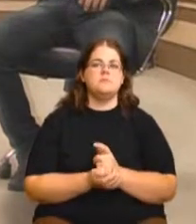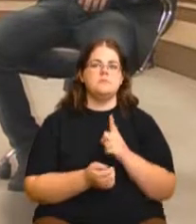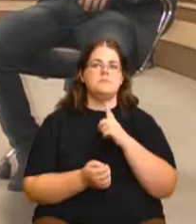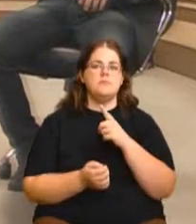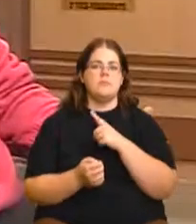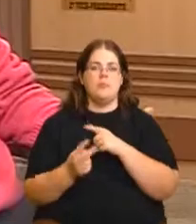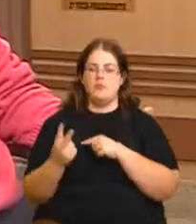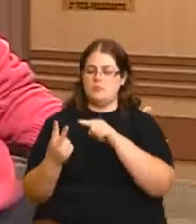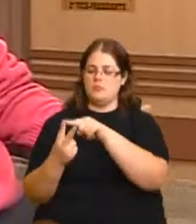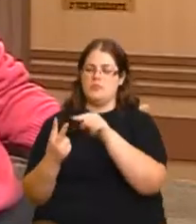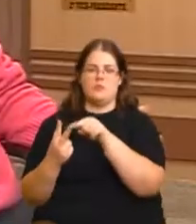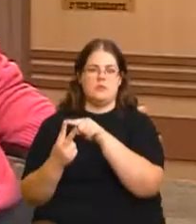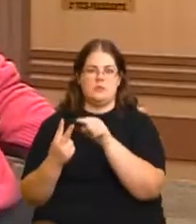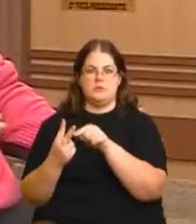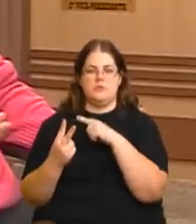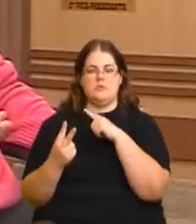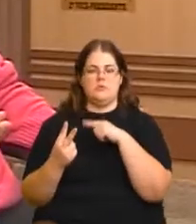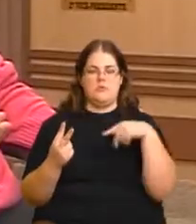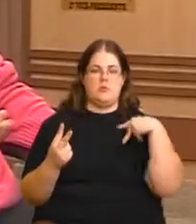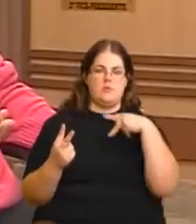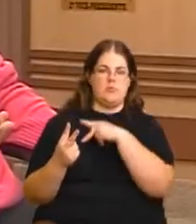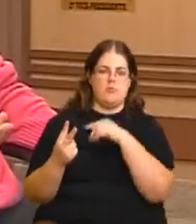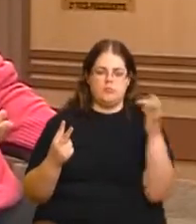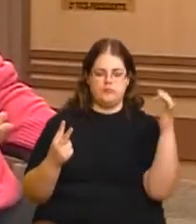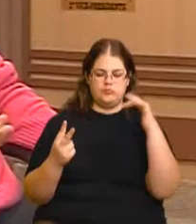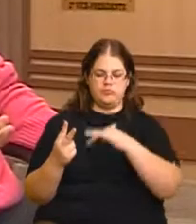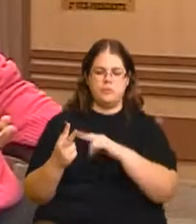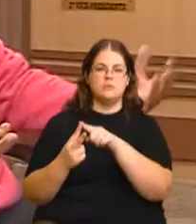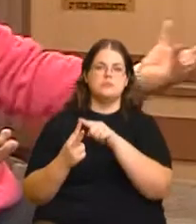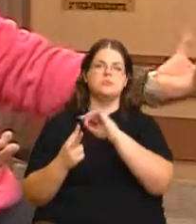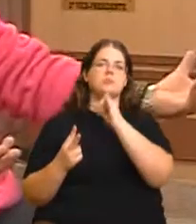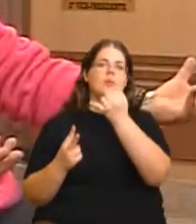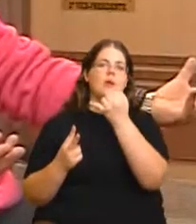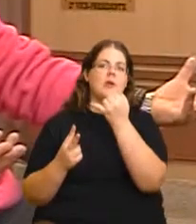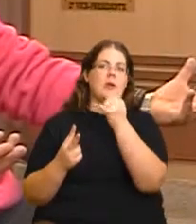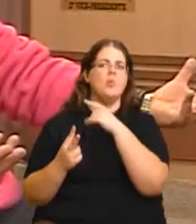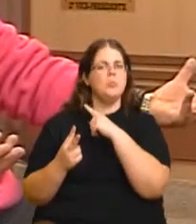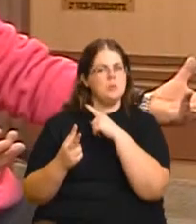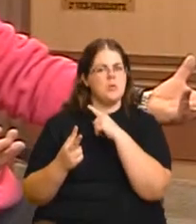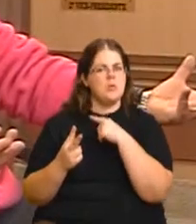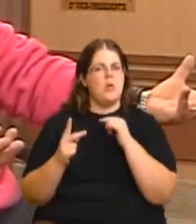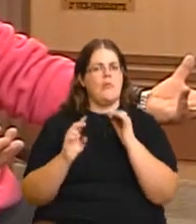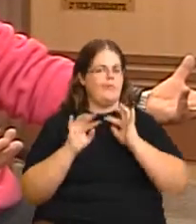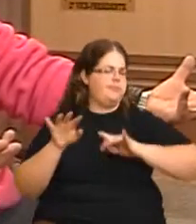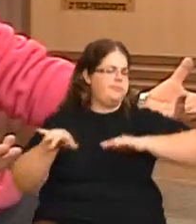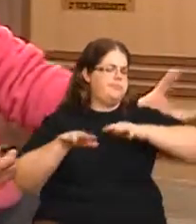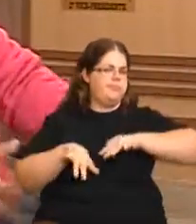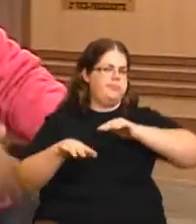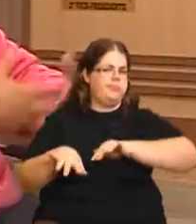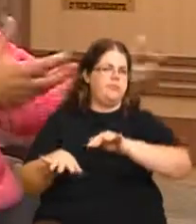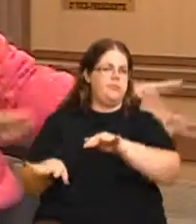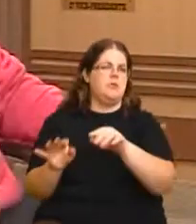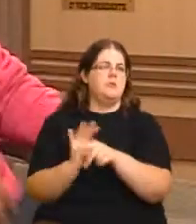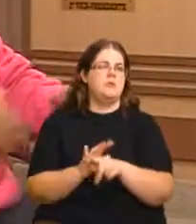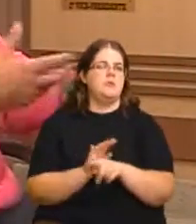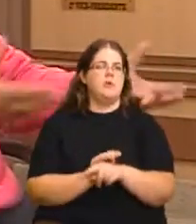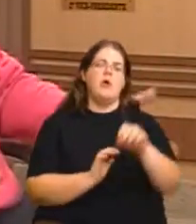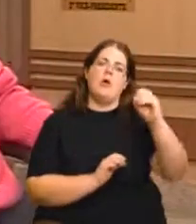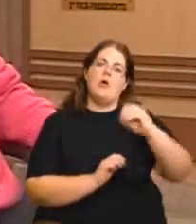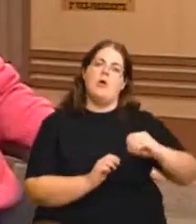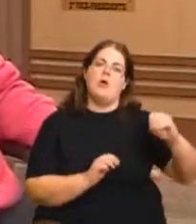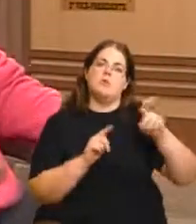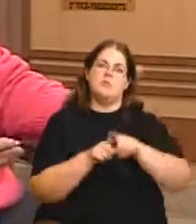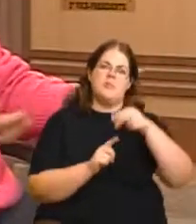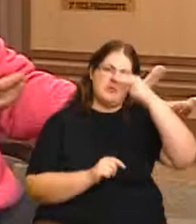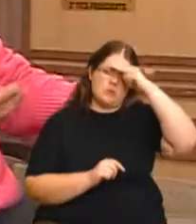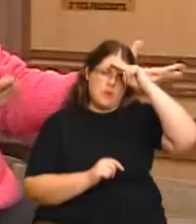modelos do estado que cresceram. O popular, a gente pode estar a questão de Jaguarão, o espetáculo tem Uruguaiana, Alegrete, Cruz